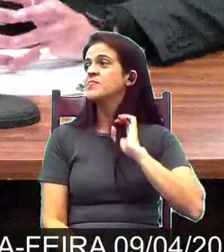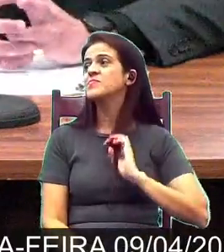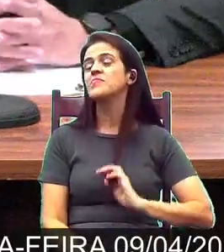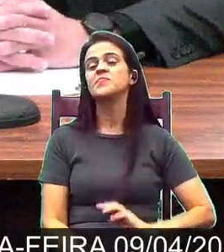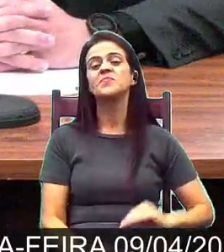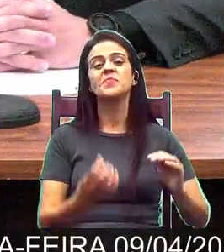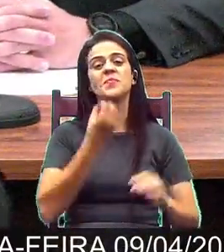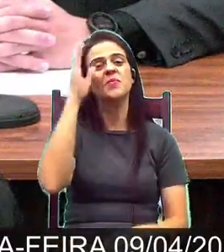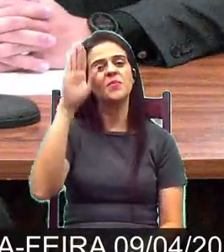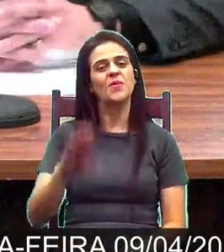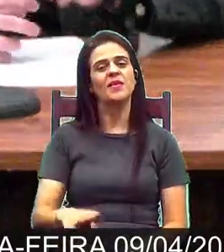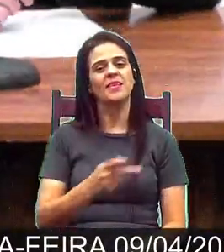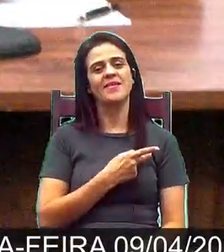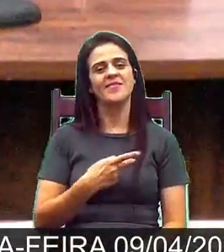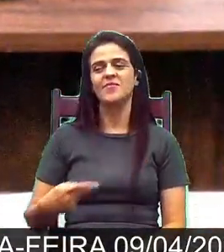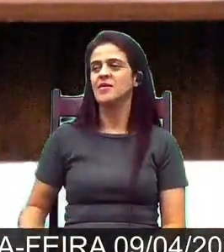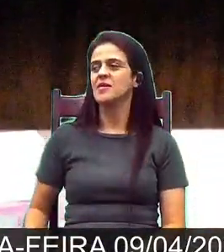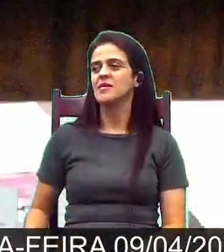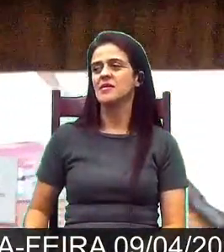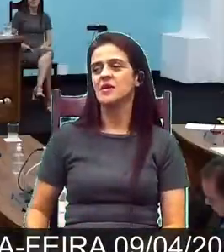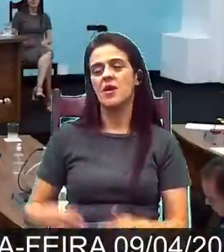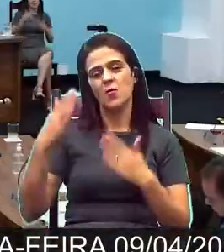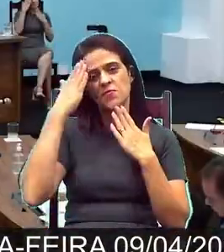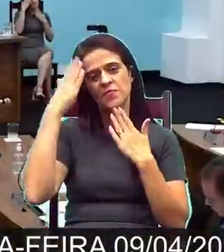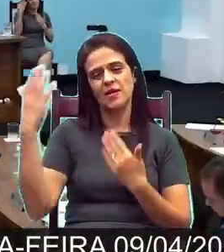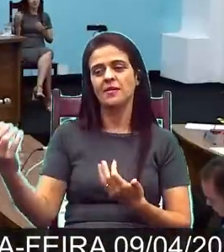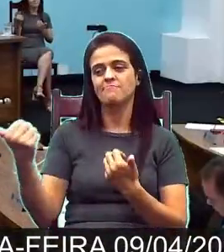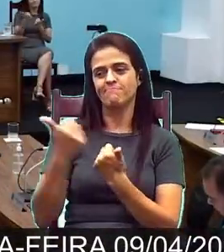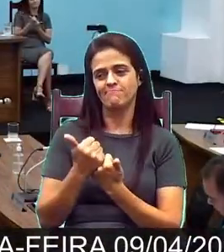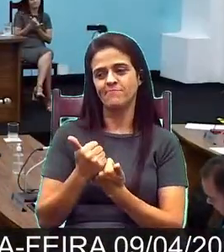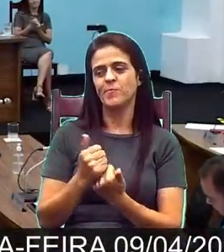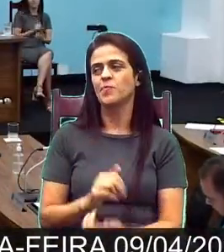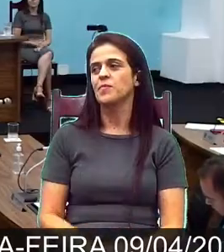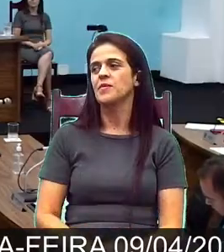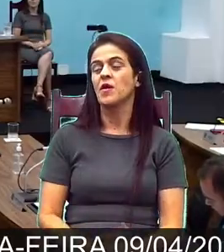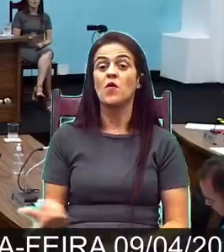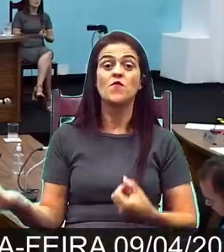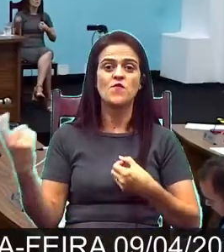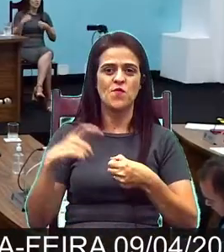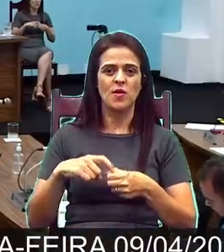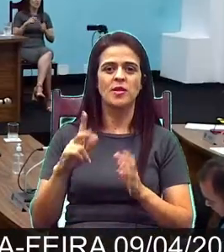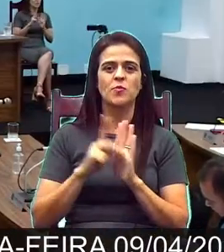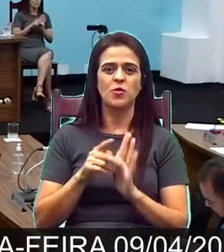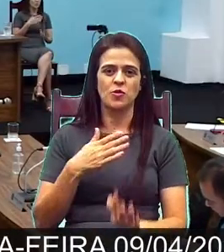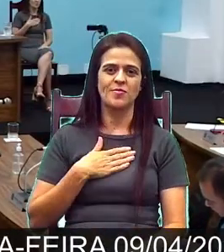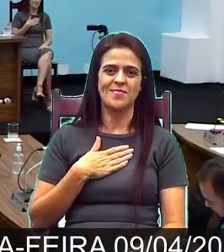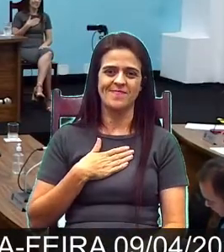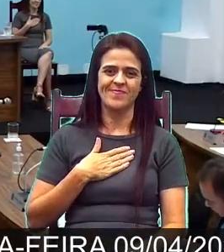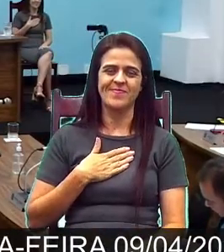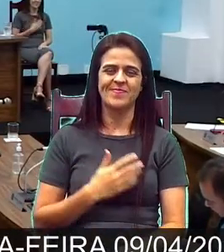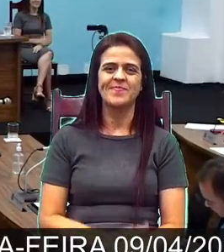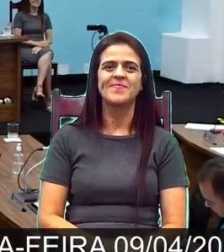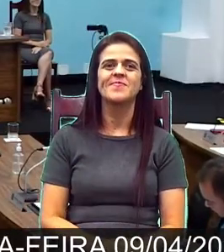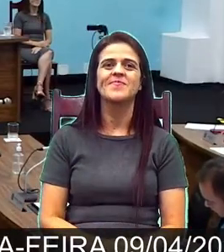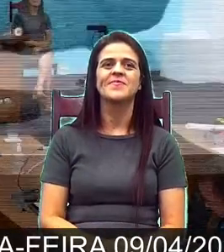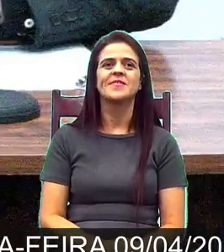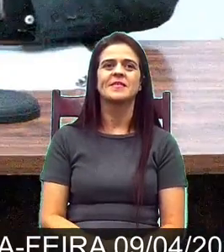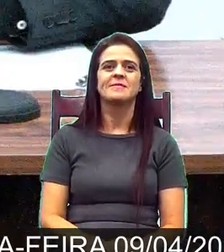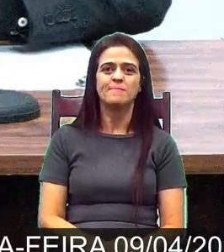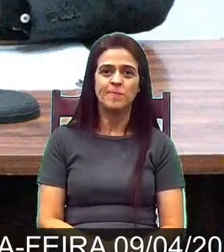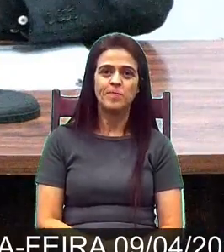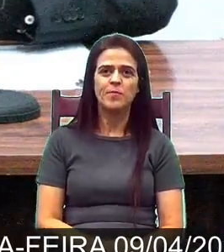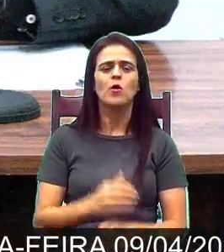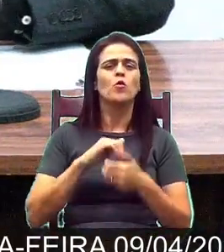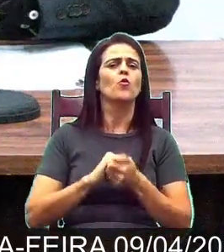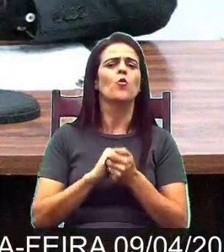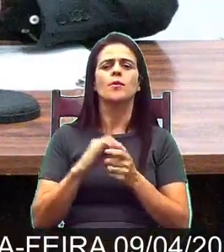Boa tarde, senhor presidente, obrigado pela compreensão. Né, ter voltado o projeto. Cumprimento todos